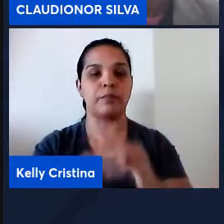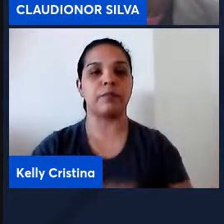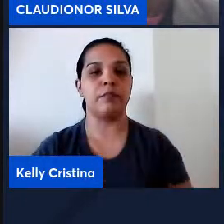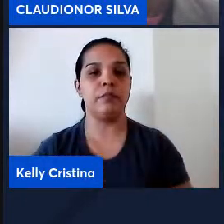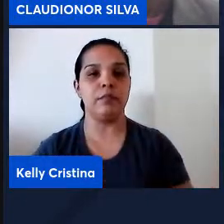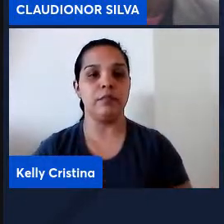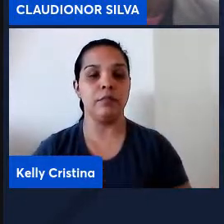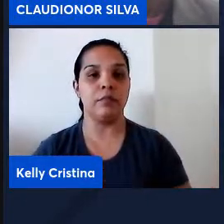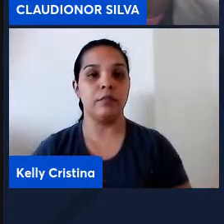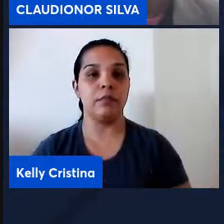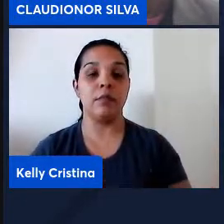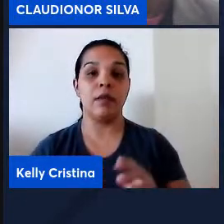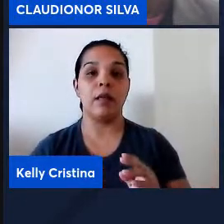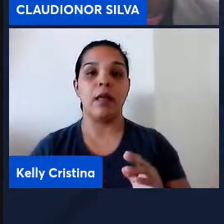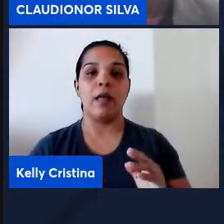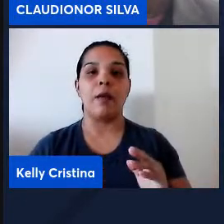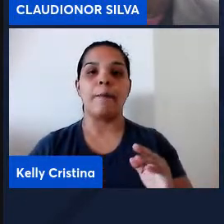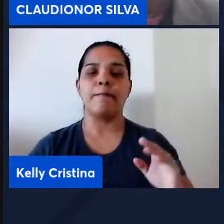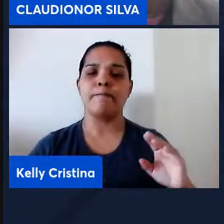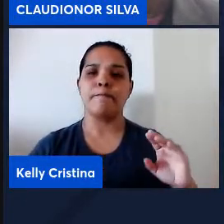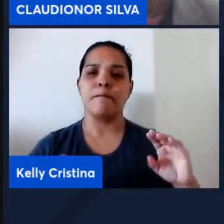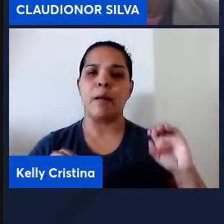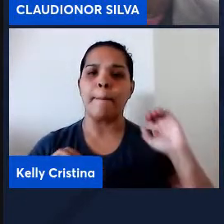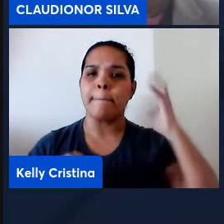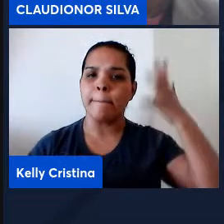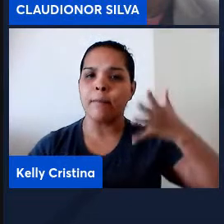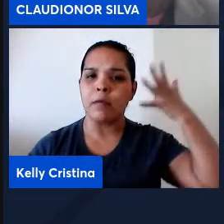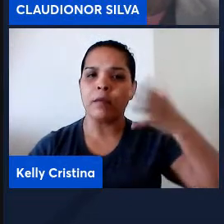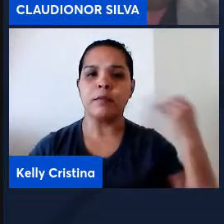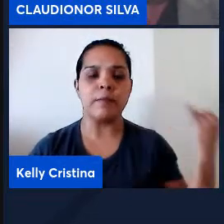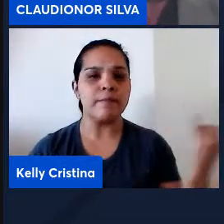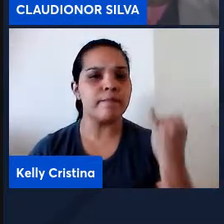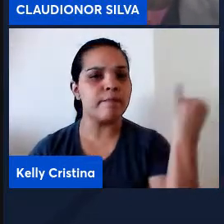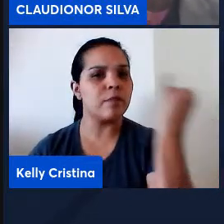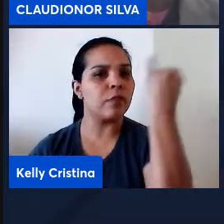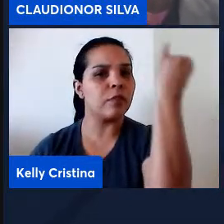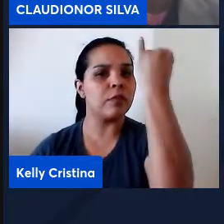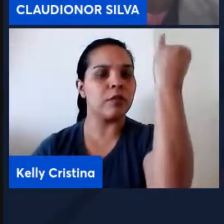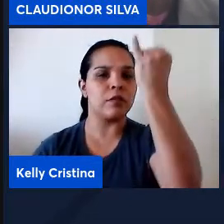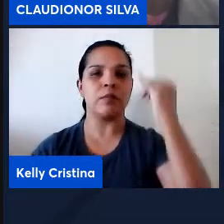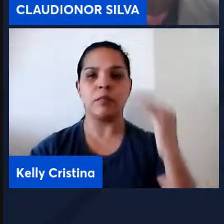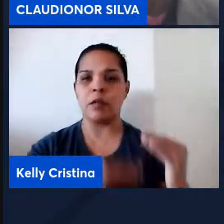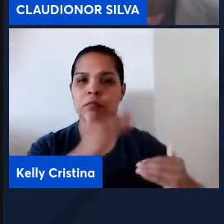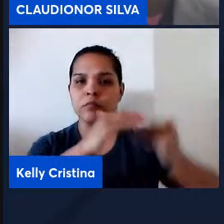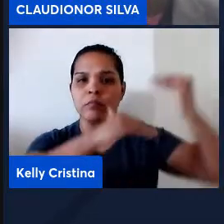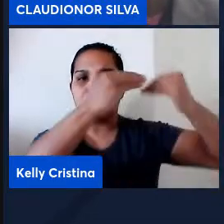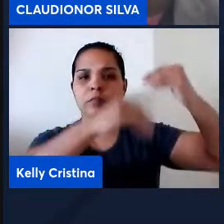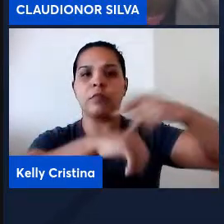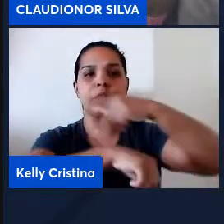É um evento fundamental para essa área, é um evento fundamental para o desenvolvimento do país.